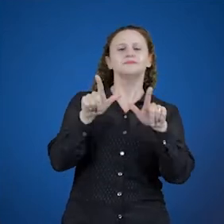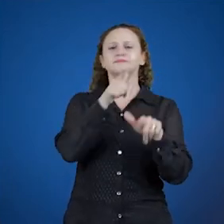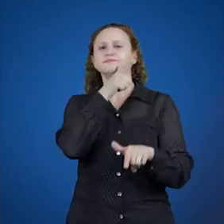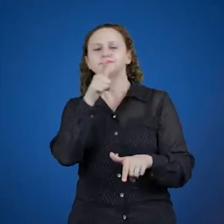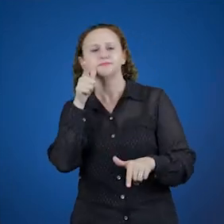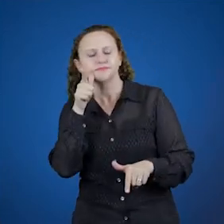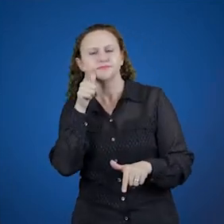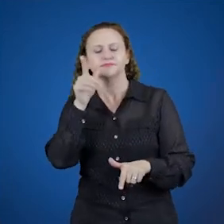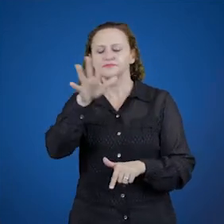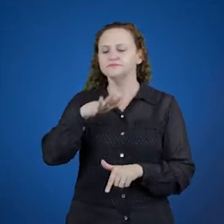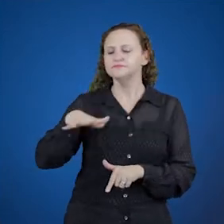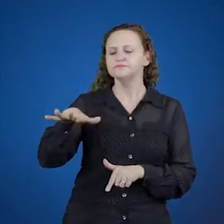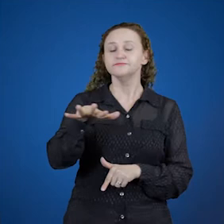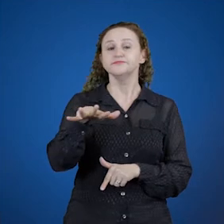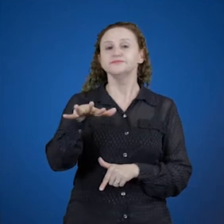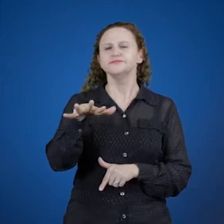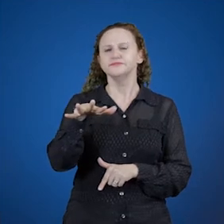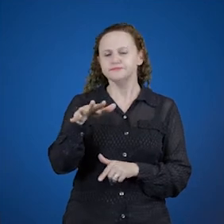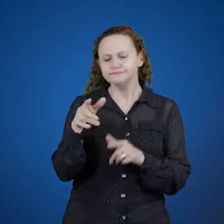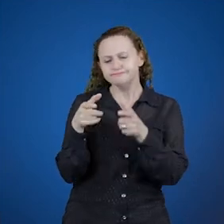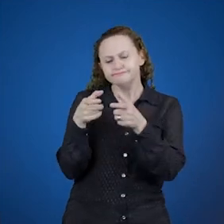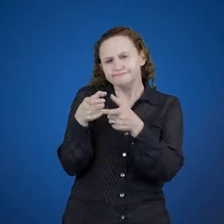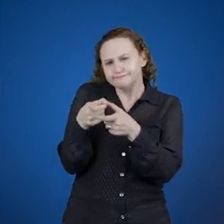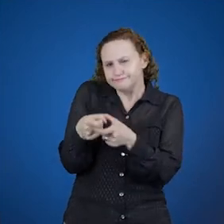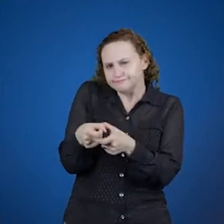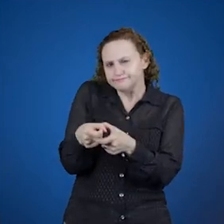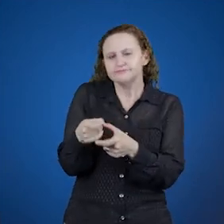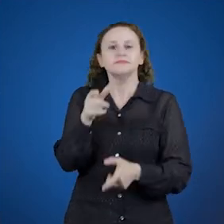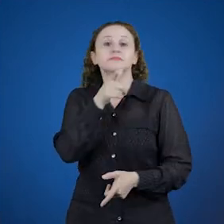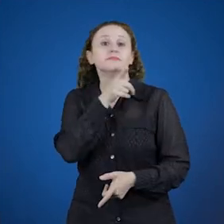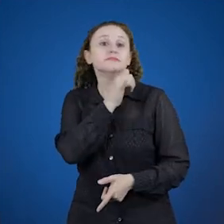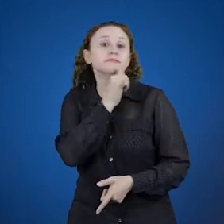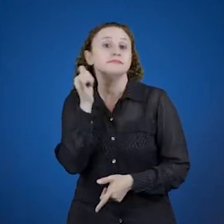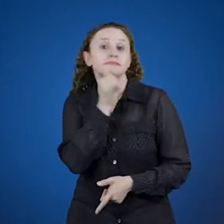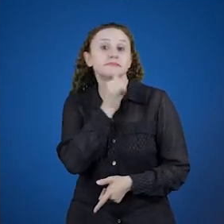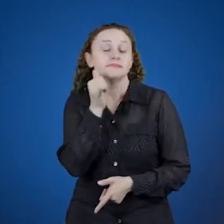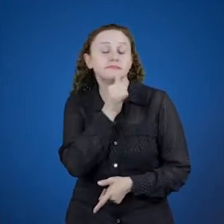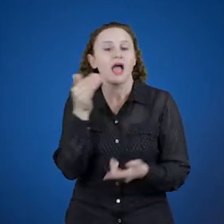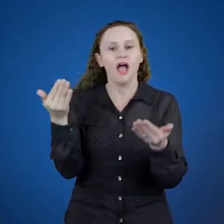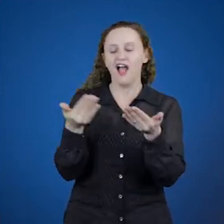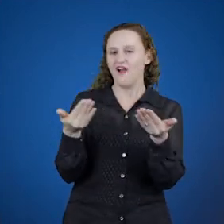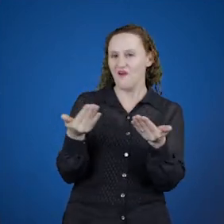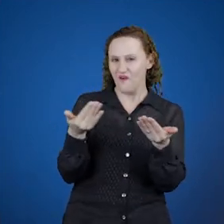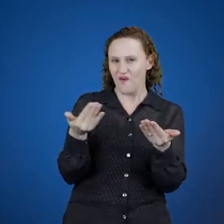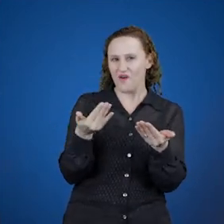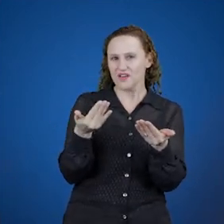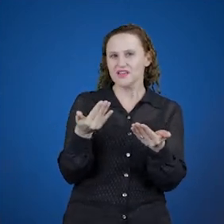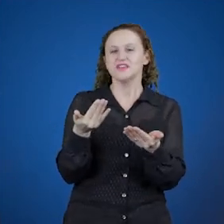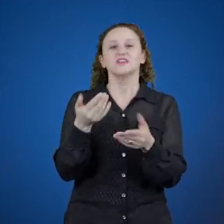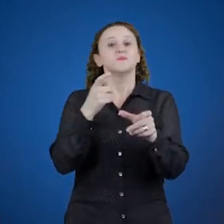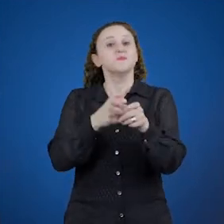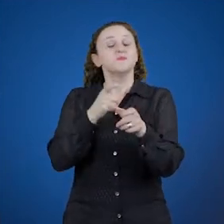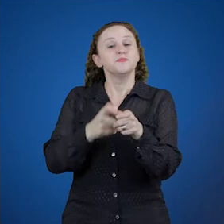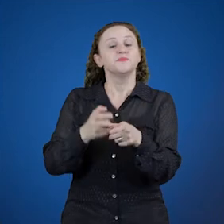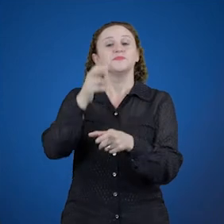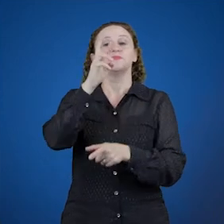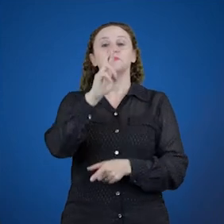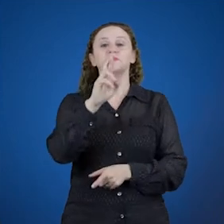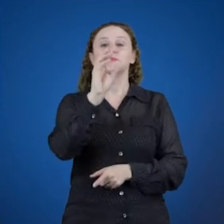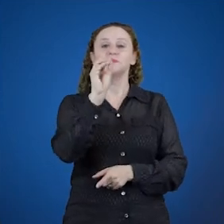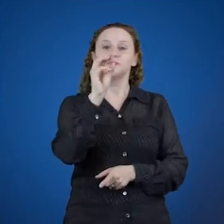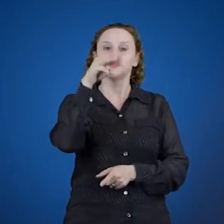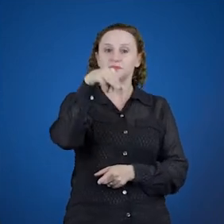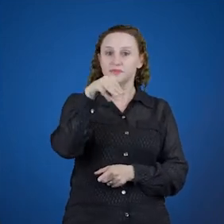surgiu numa pequena região da Itália especificamente onde hoje está situada a cidade de